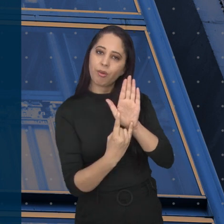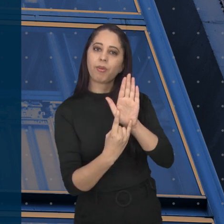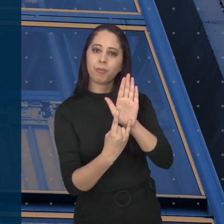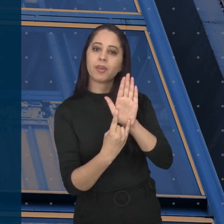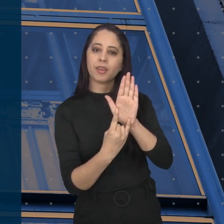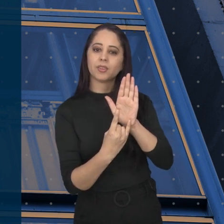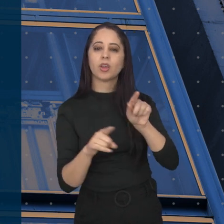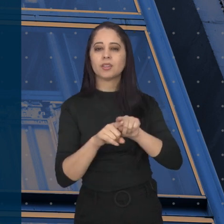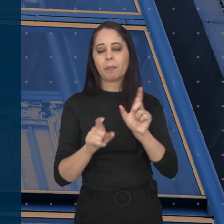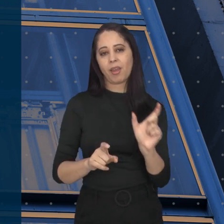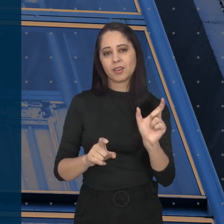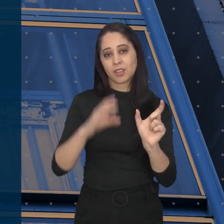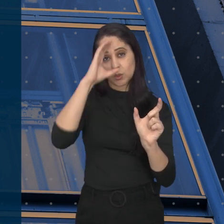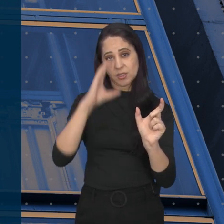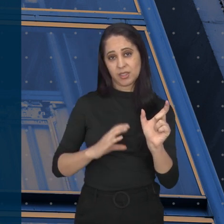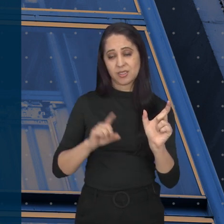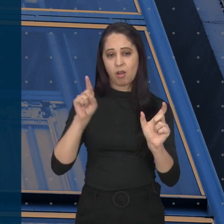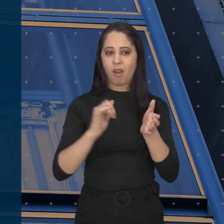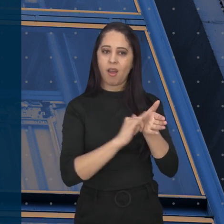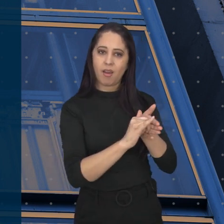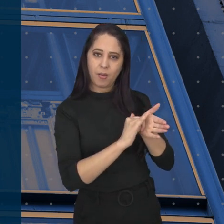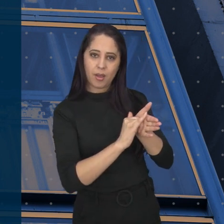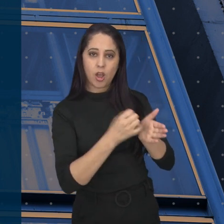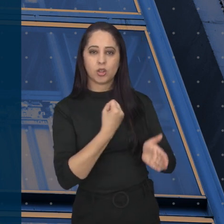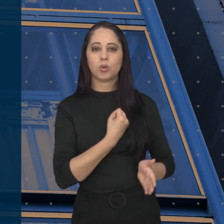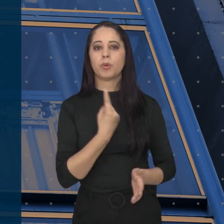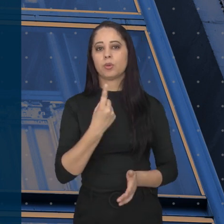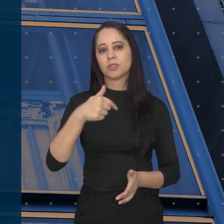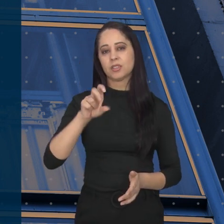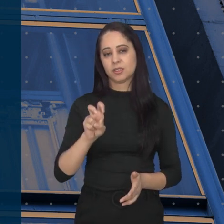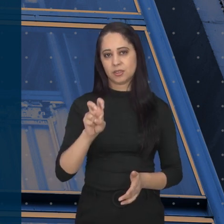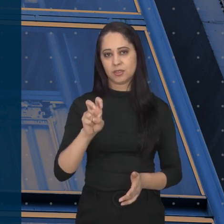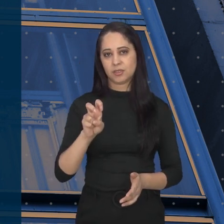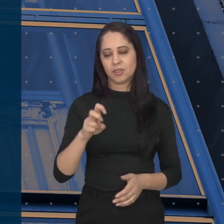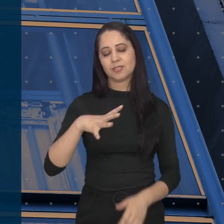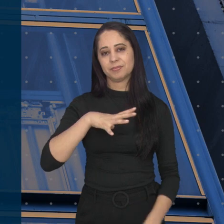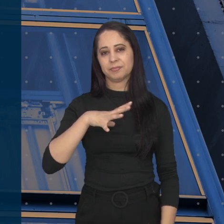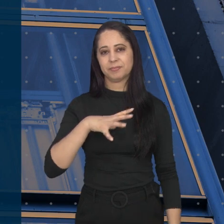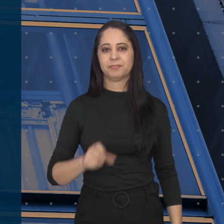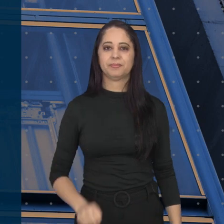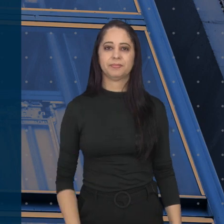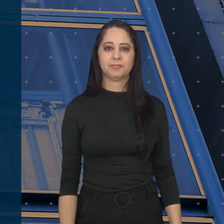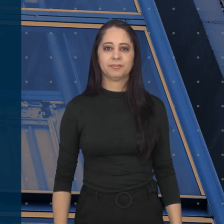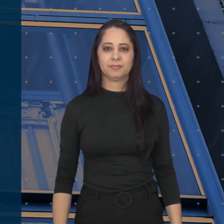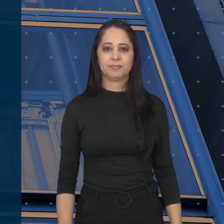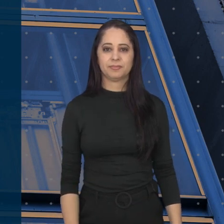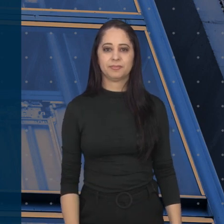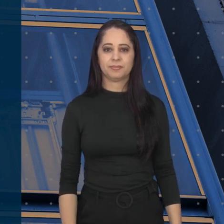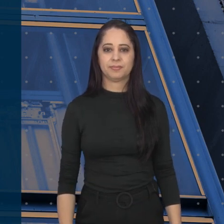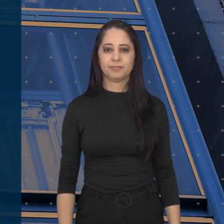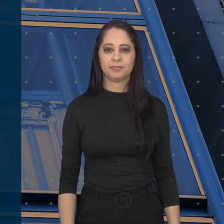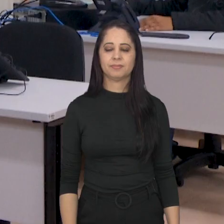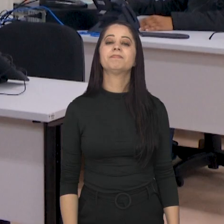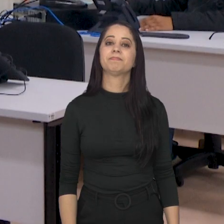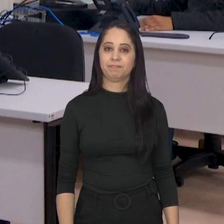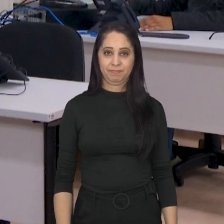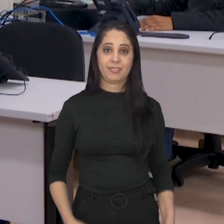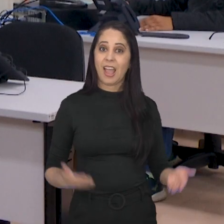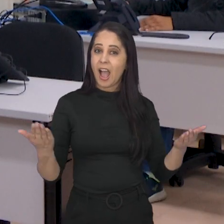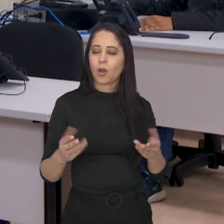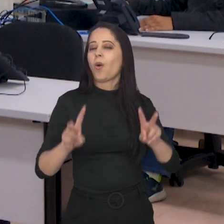nutrição, tosador de animais domésticos e vendedor interno. Ainda há vagas para pessoa com deficiência nos cargos de ajudante